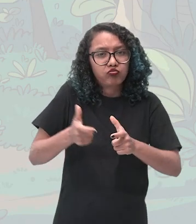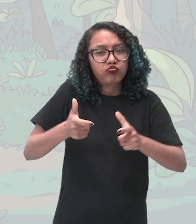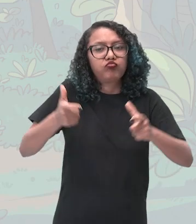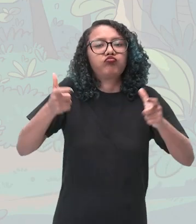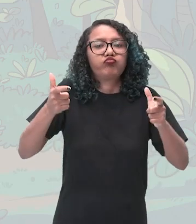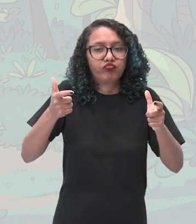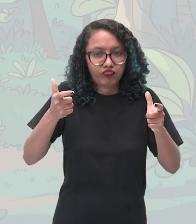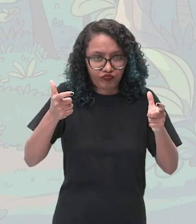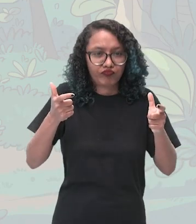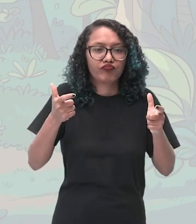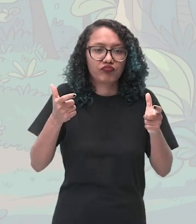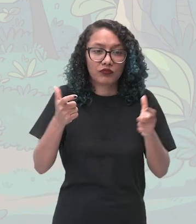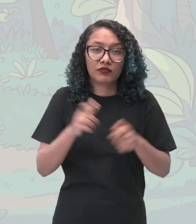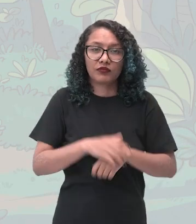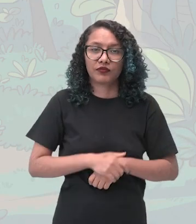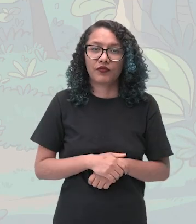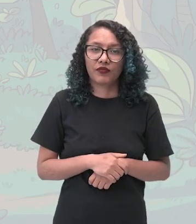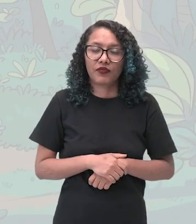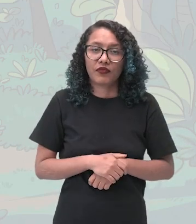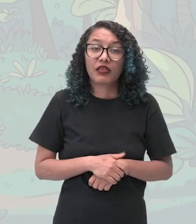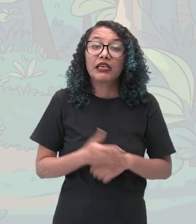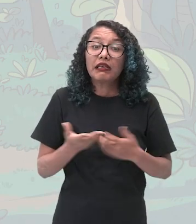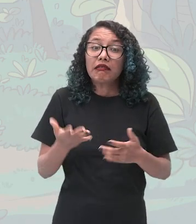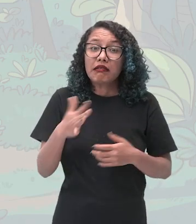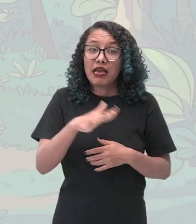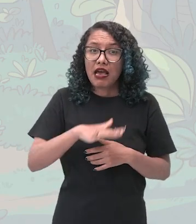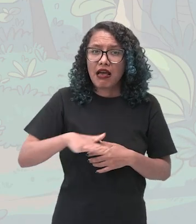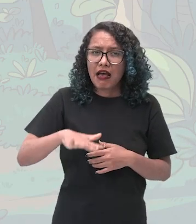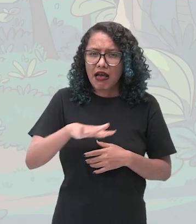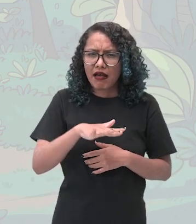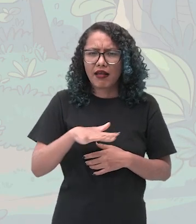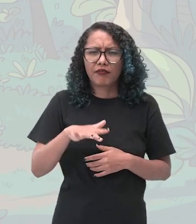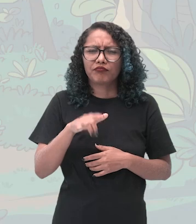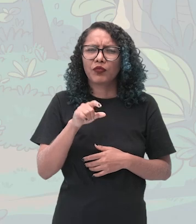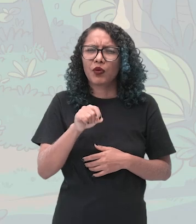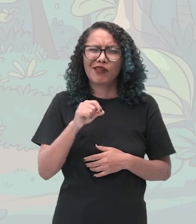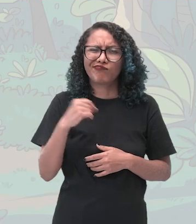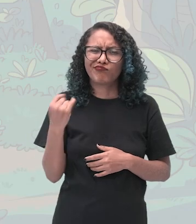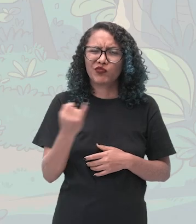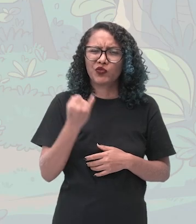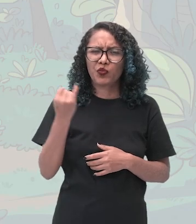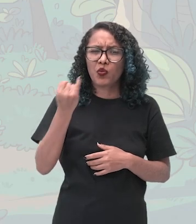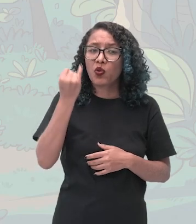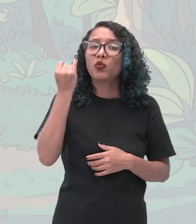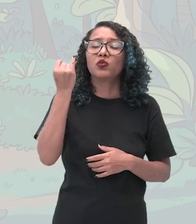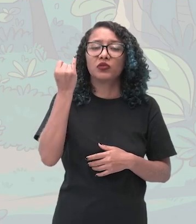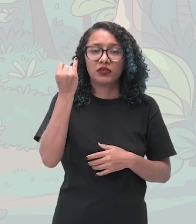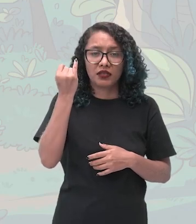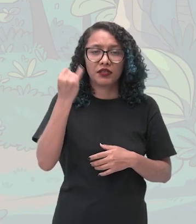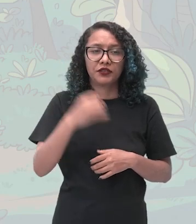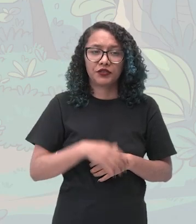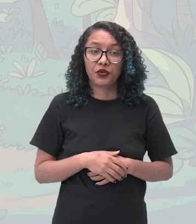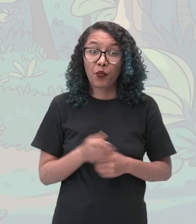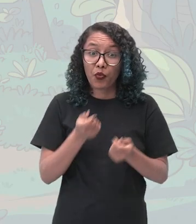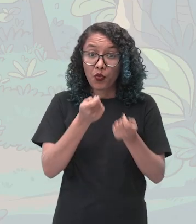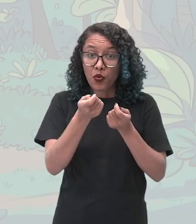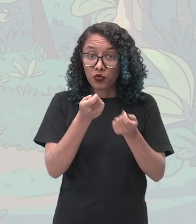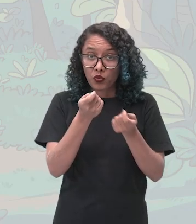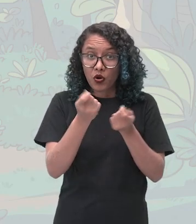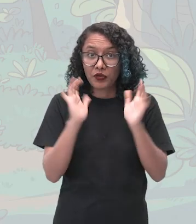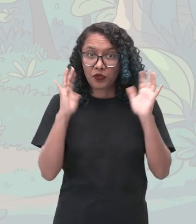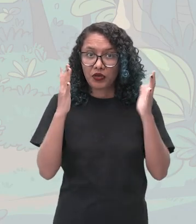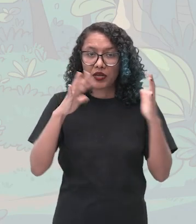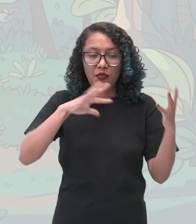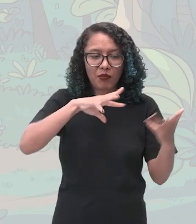né? E esta região, a região amazônica, ela é crucial para a regulamentação do clima